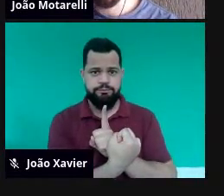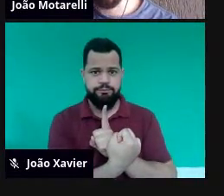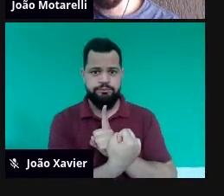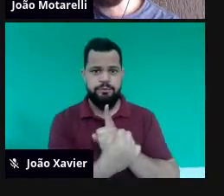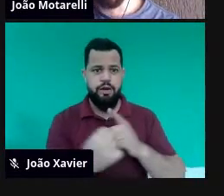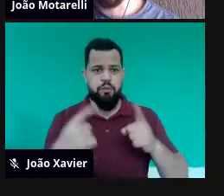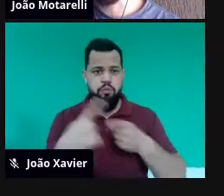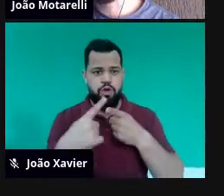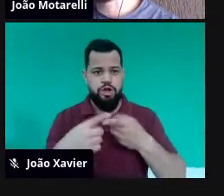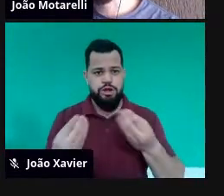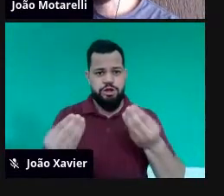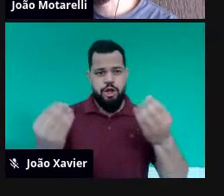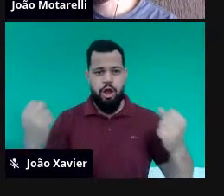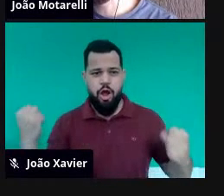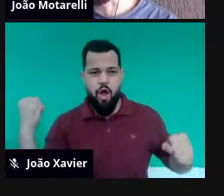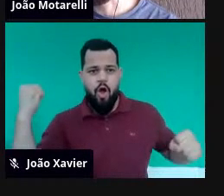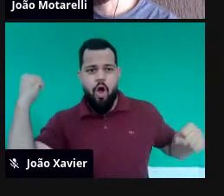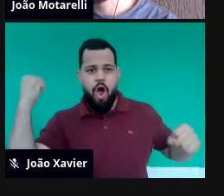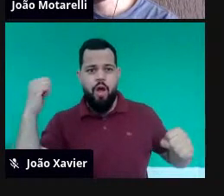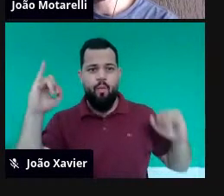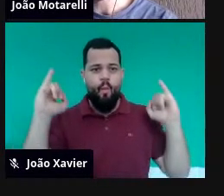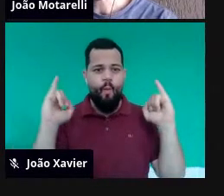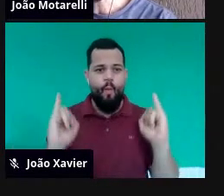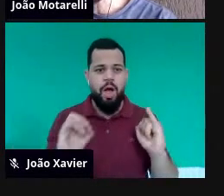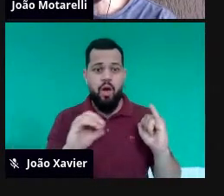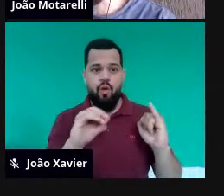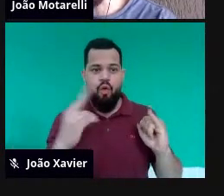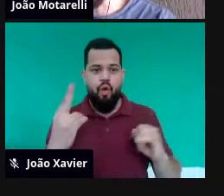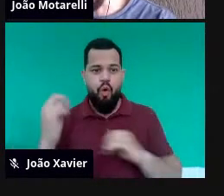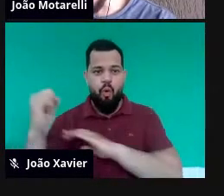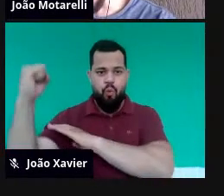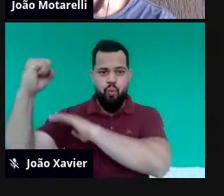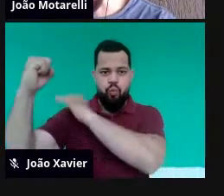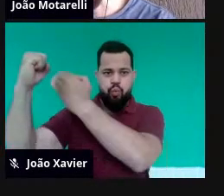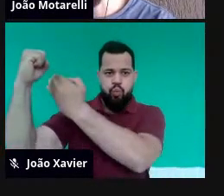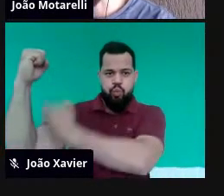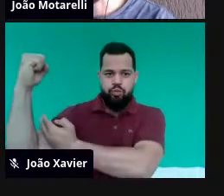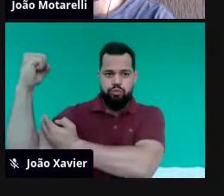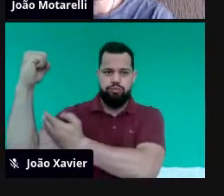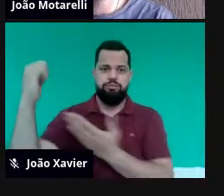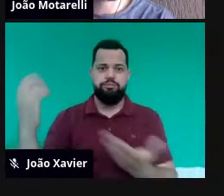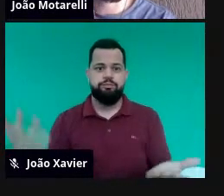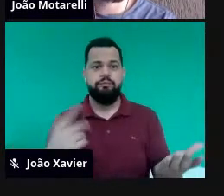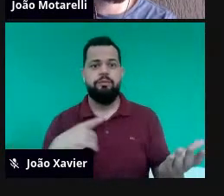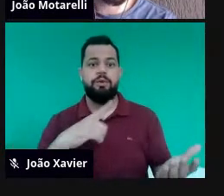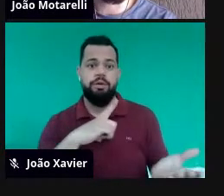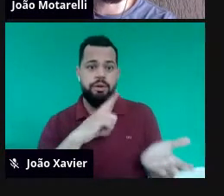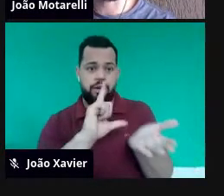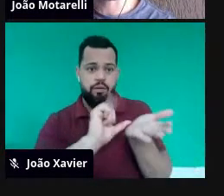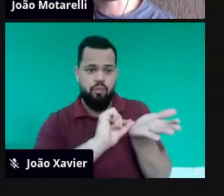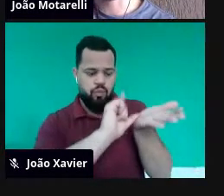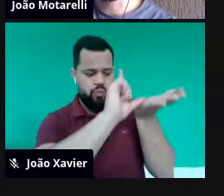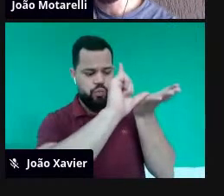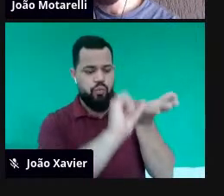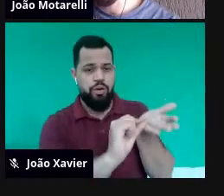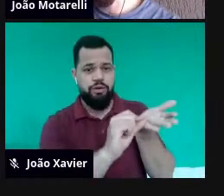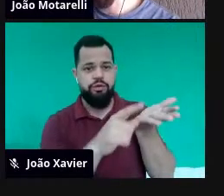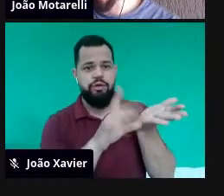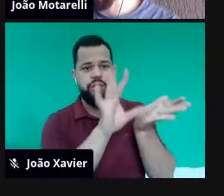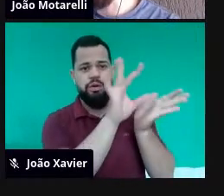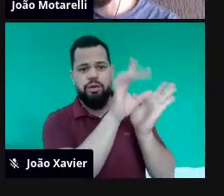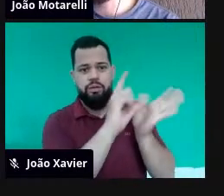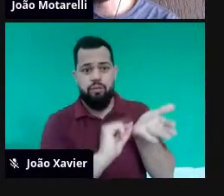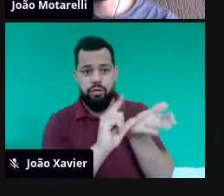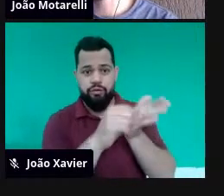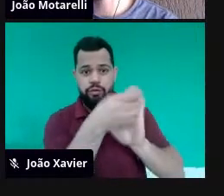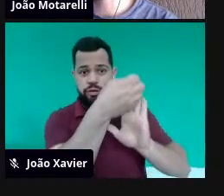corpo, né, magro ou do corpo musculoso. Então, aqui a gente tem um artigo que discute bem isso, né, que existe